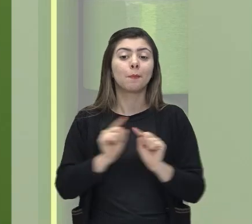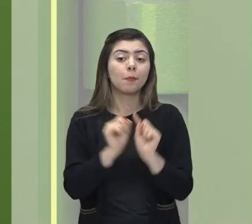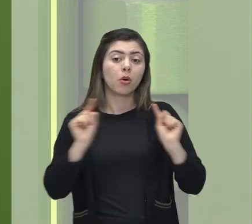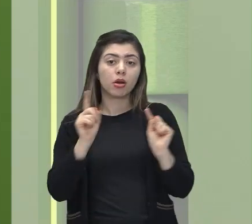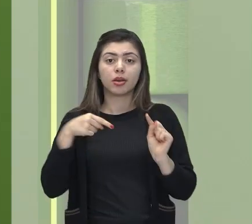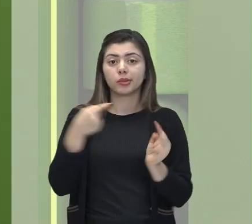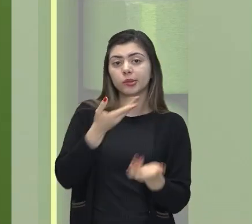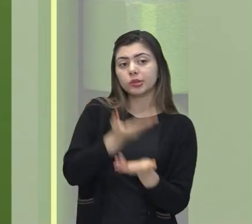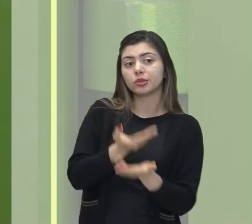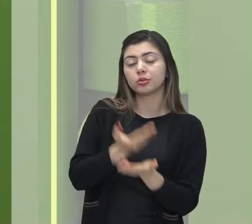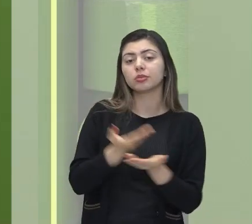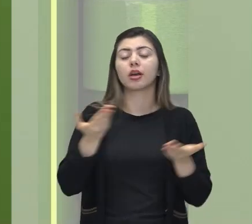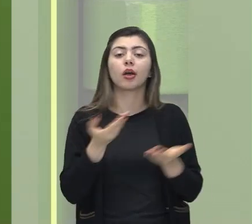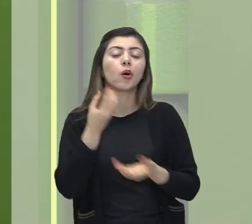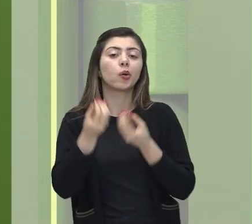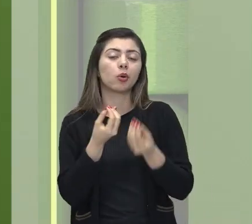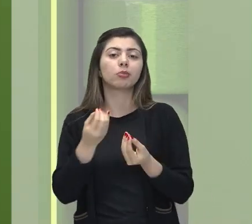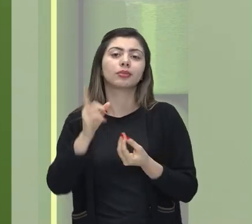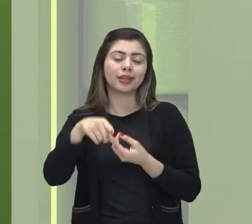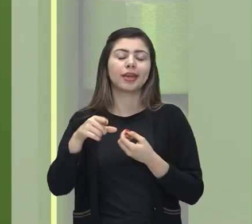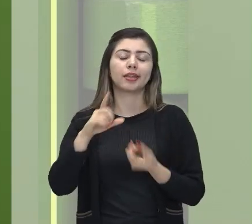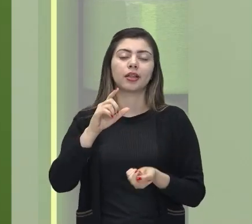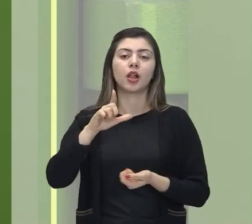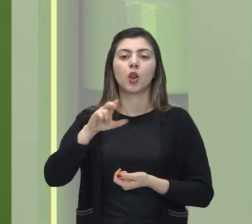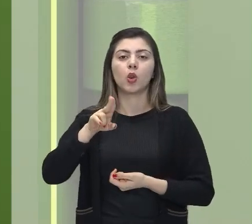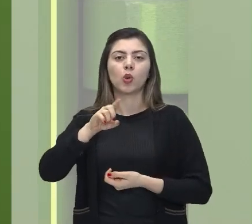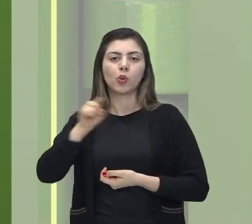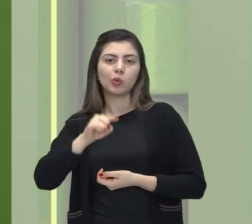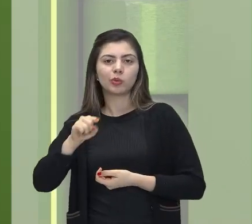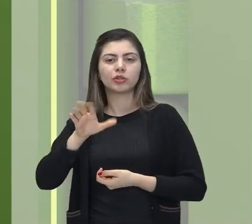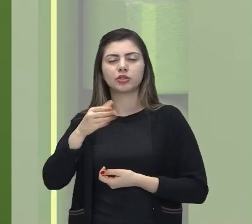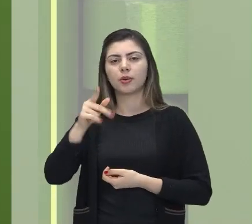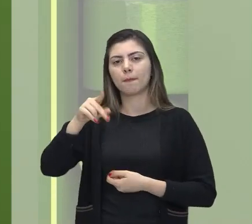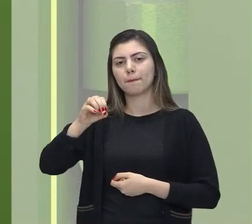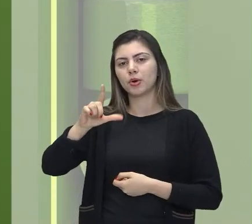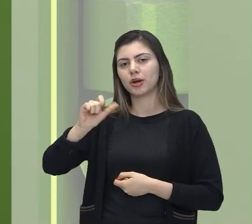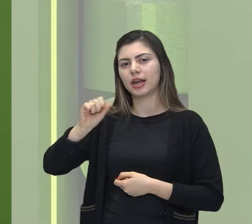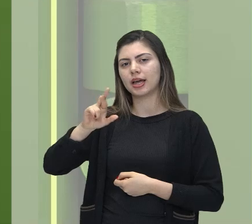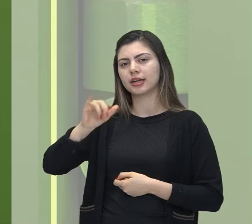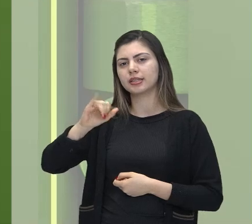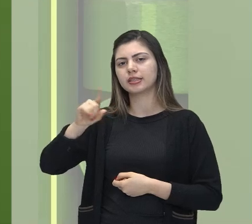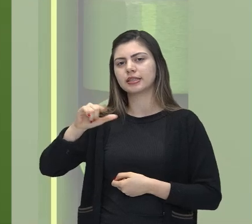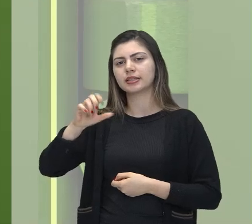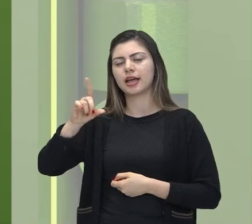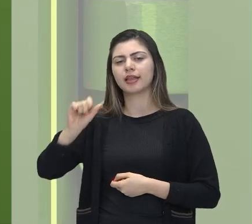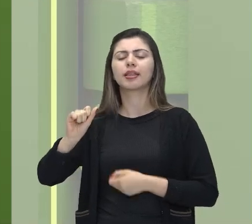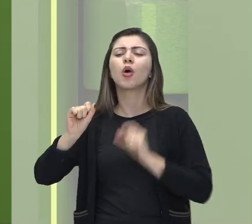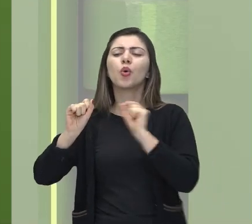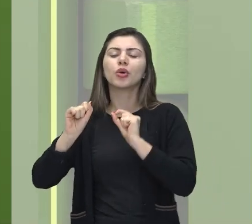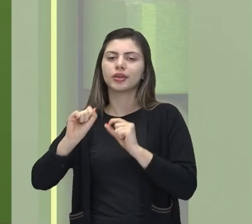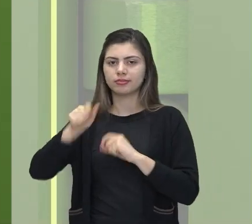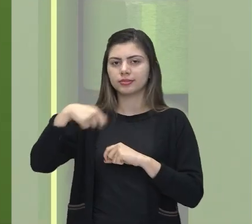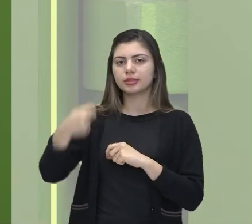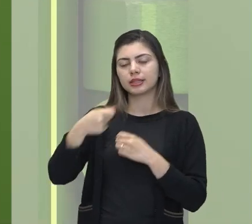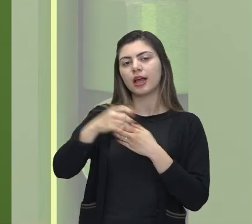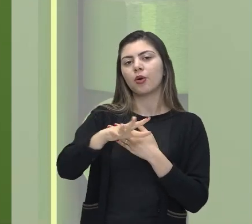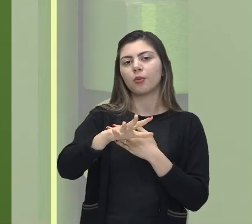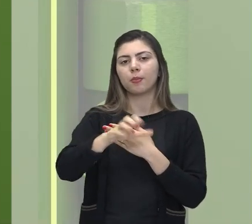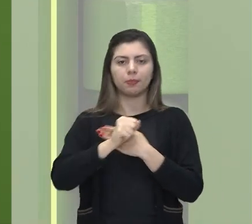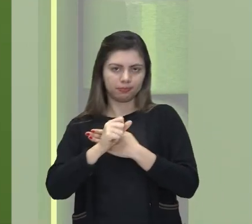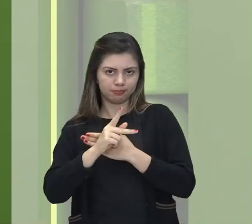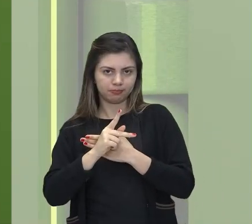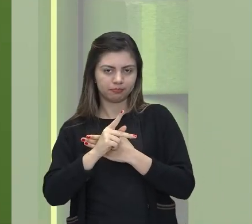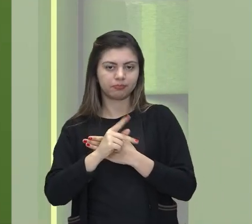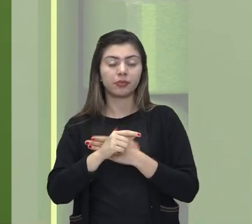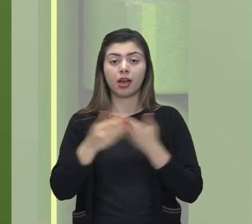estou falando aqui da luz polarizada, mas a gente precisa entender o que é uma luz polarizada. Então, vocês vão ficar aqui